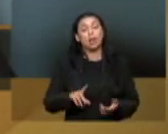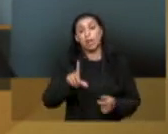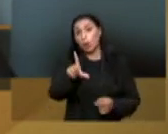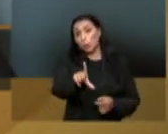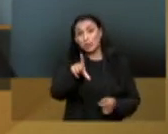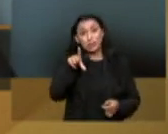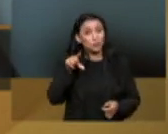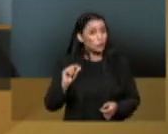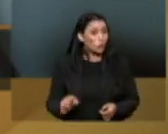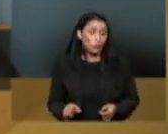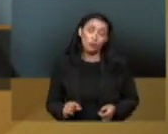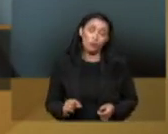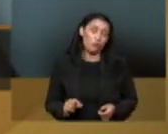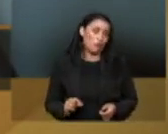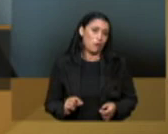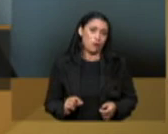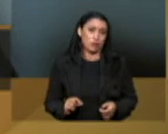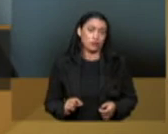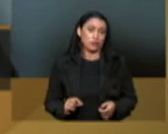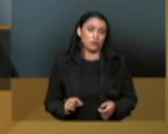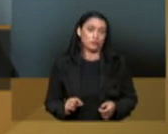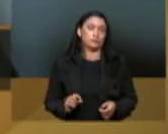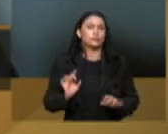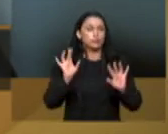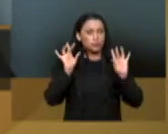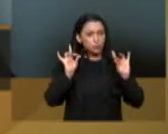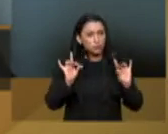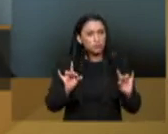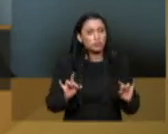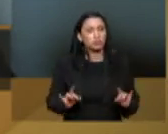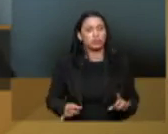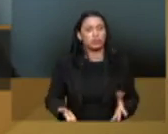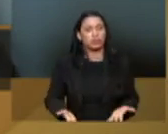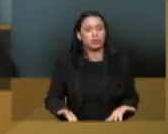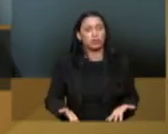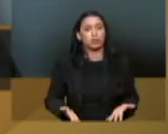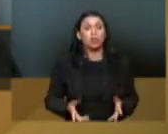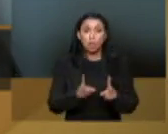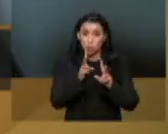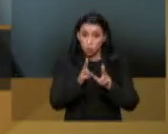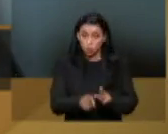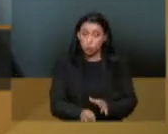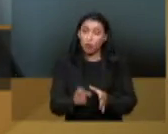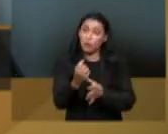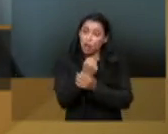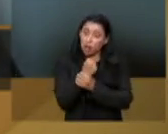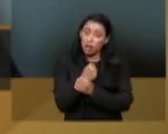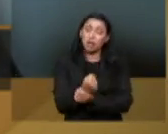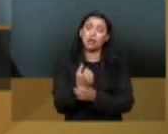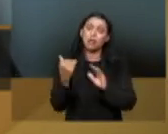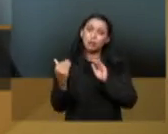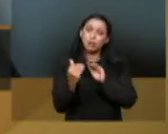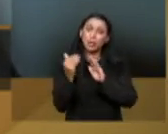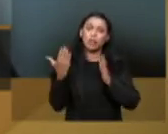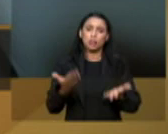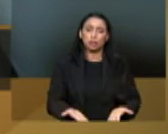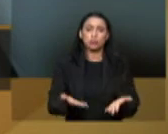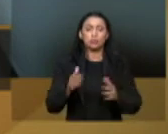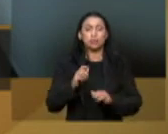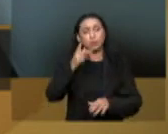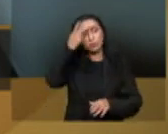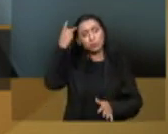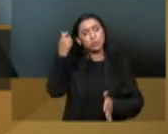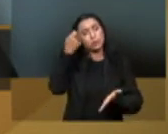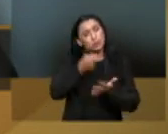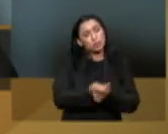opcional. Aqui mais um detalhe, como assegura a lei. Cabe, portanto, aos contribuintes sopesar